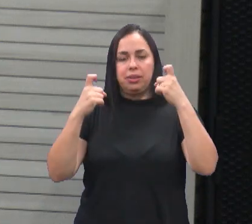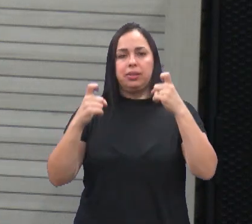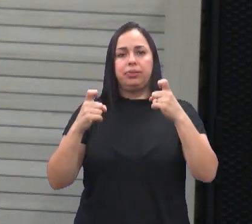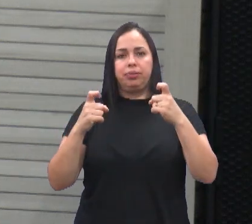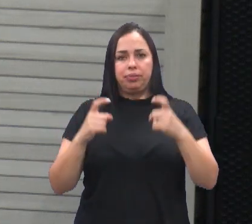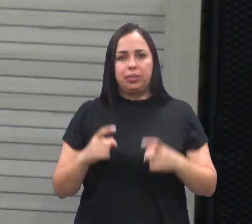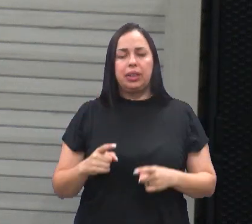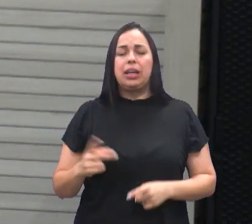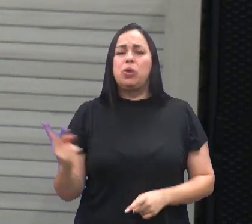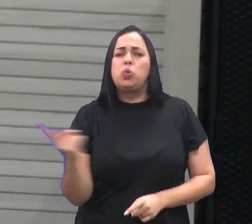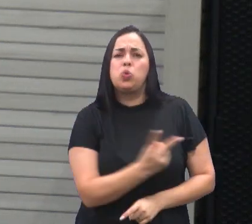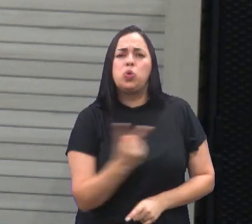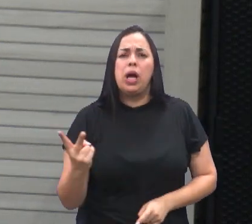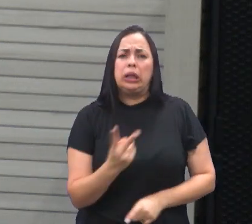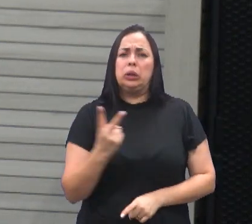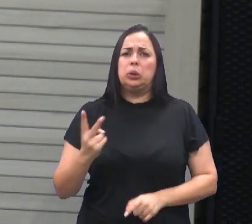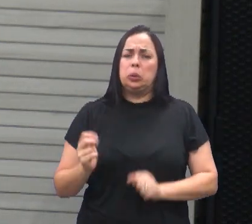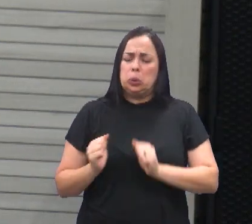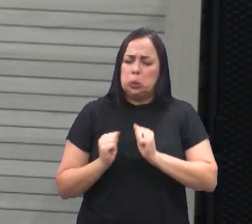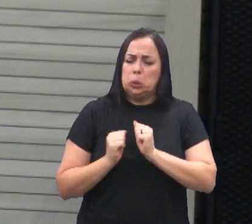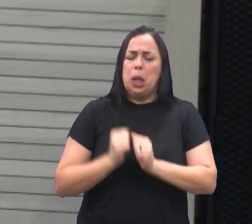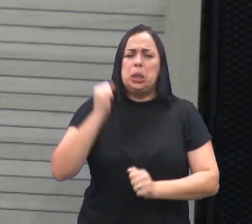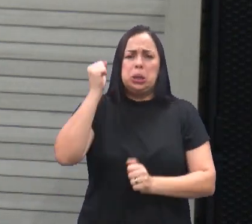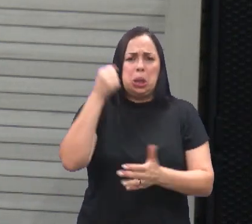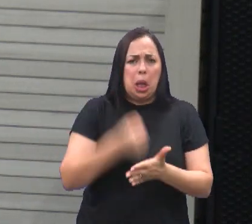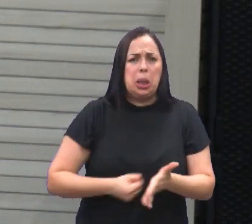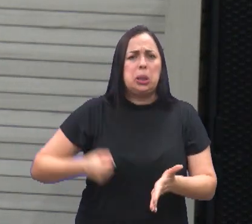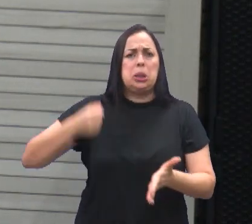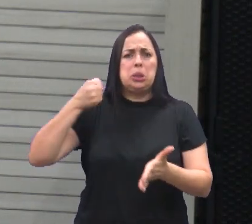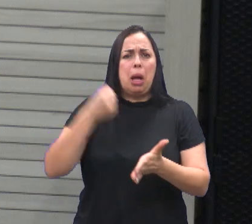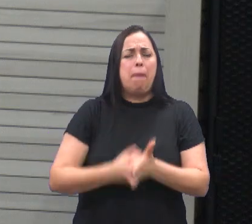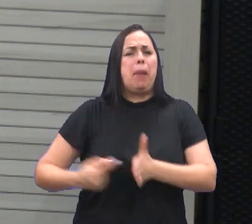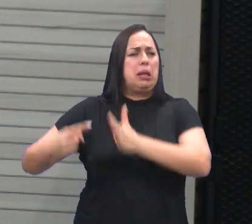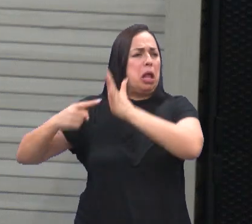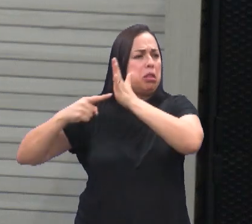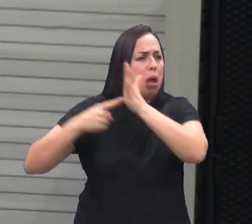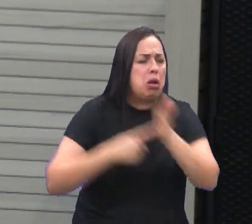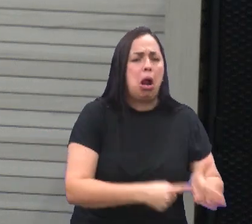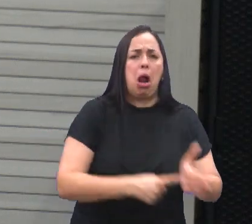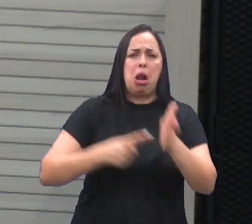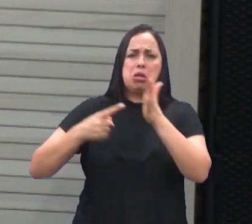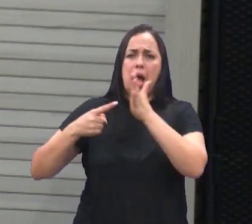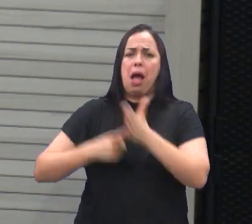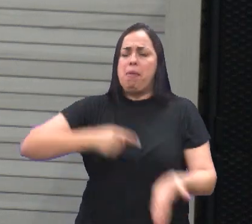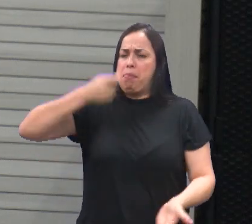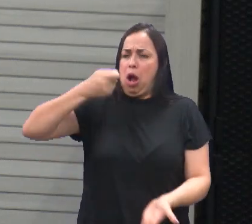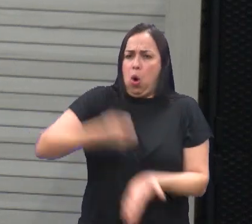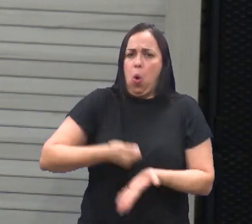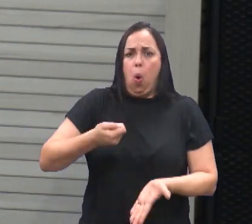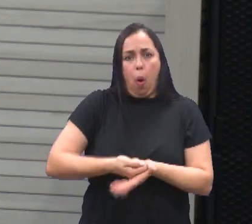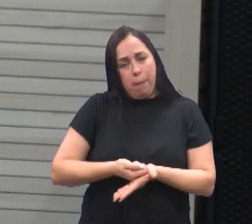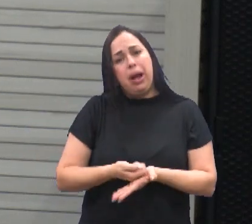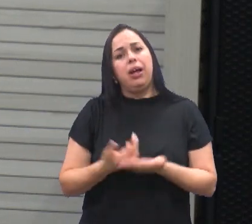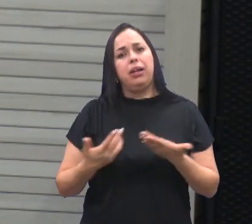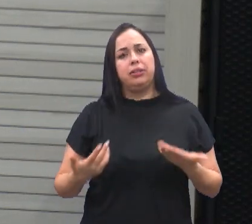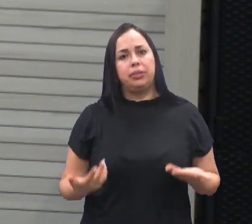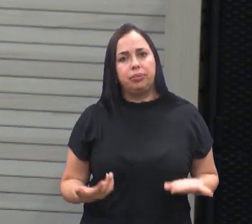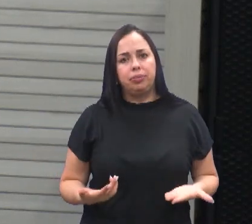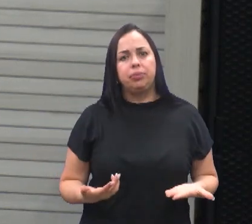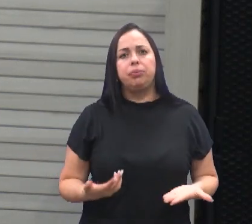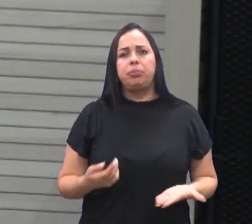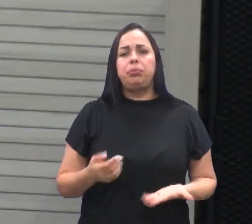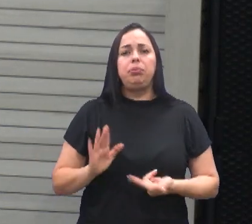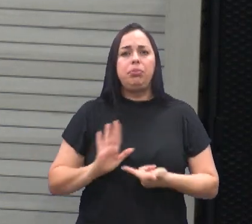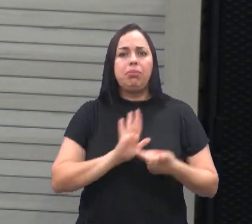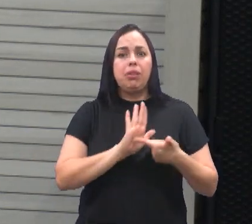que mais caminharam nessa cidade para denunciar, para exigir, né, para mostrar